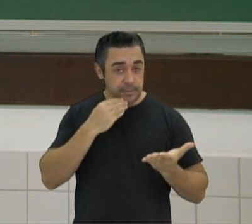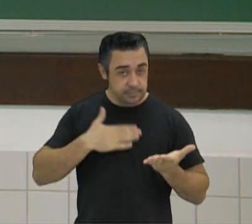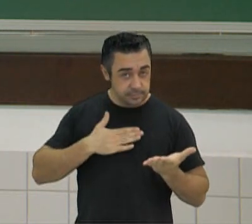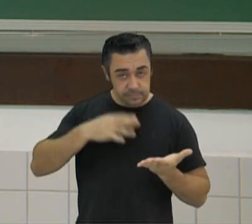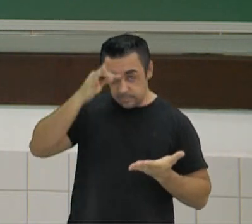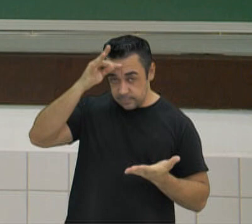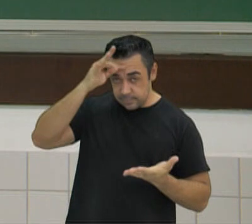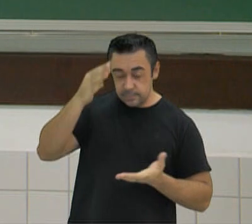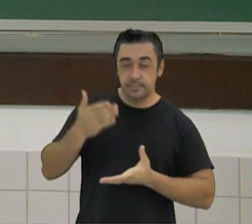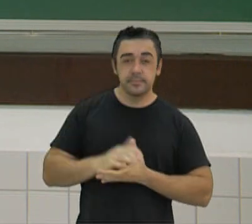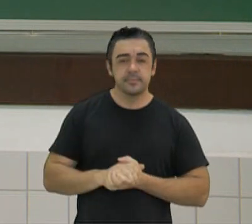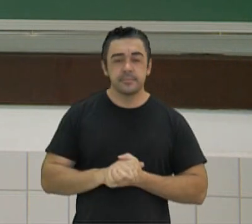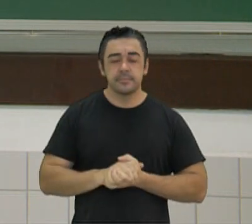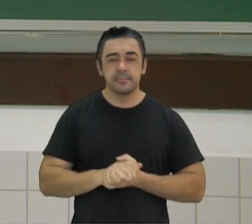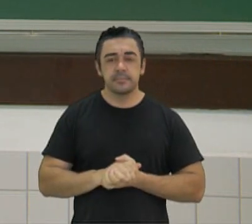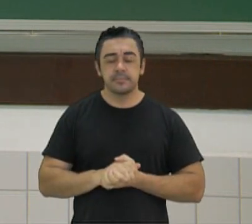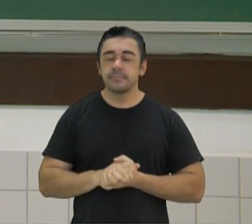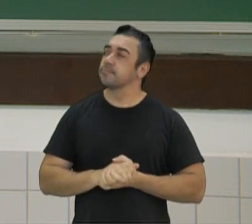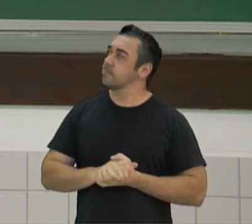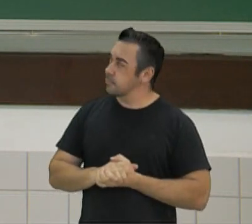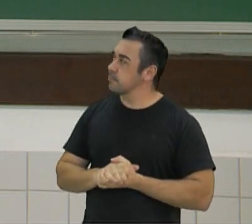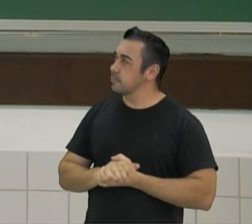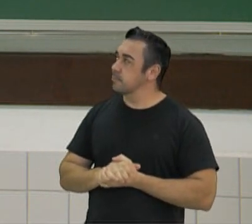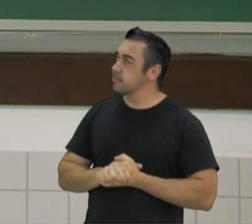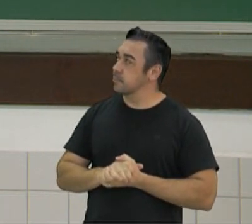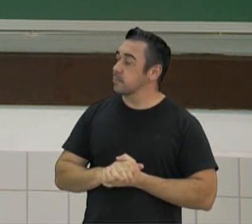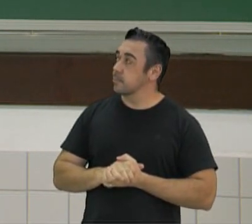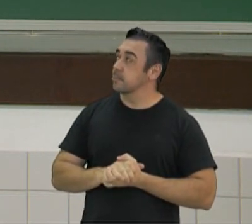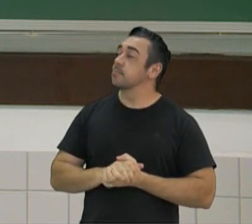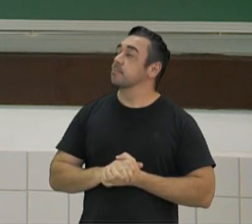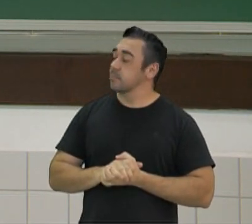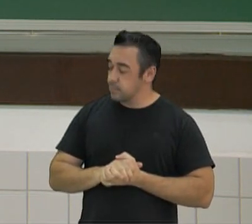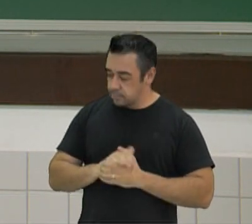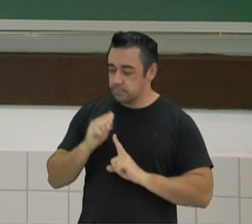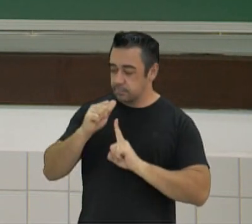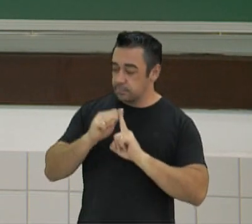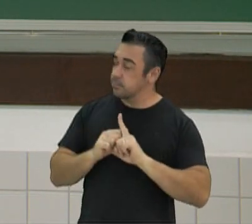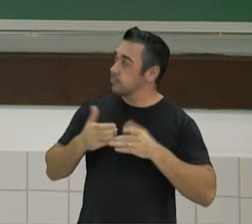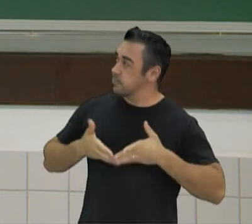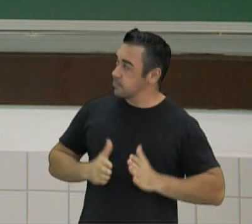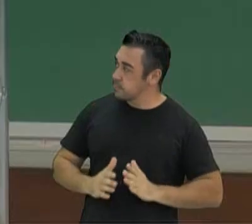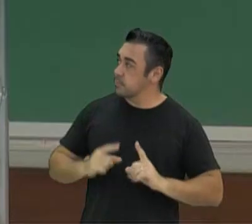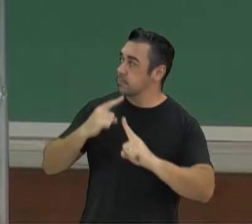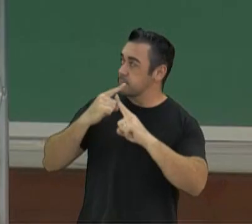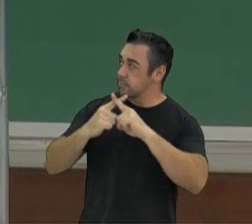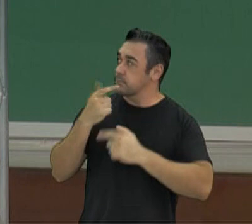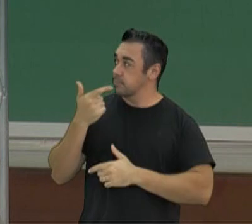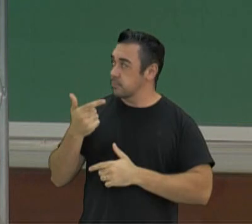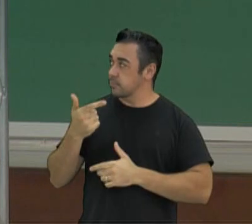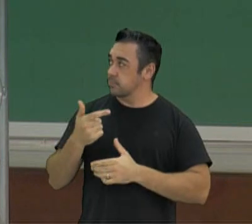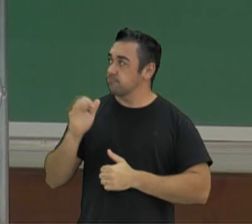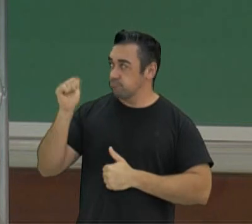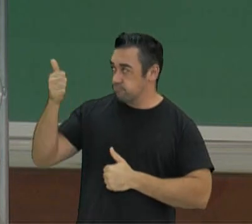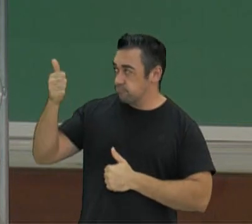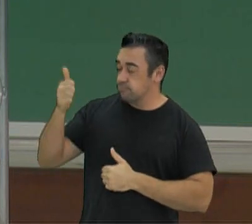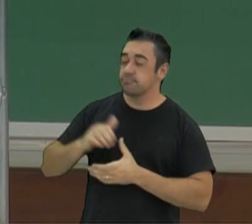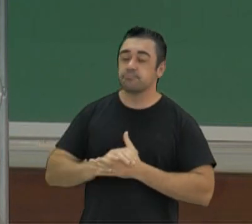aqui com o Tiago, tá? Tiago, você vai pegar o mês do seu nascimento e multiplicar por 2. Fez